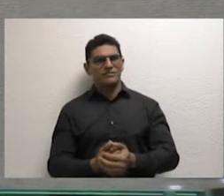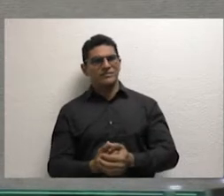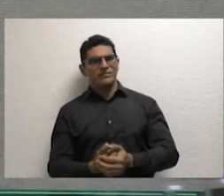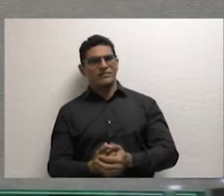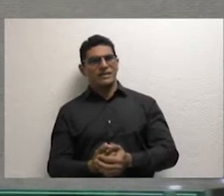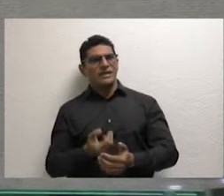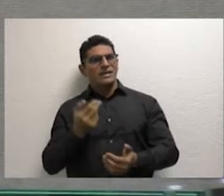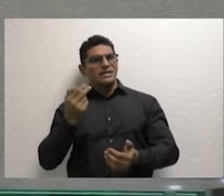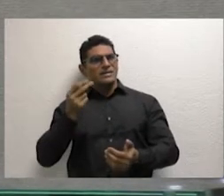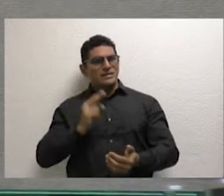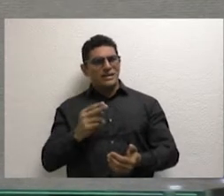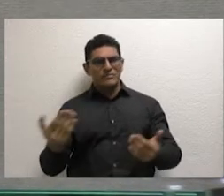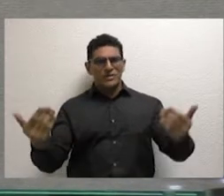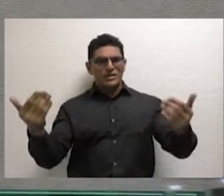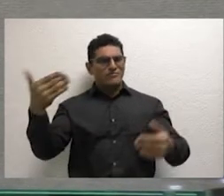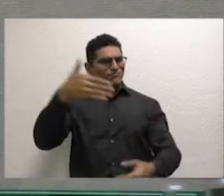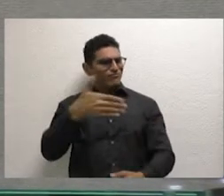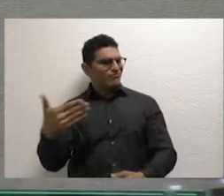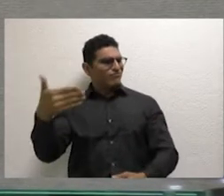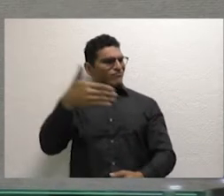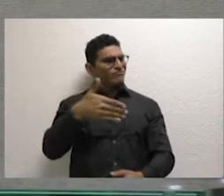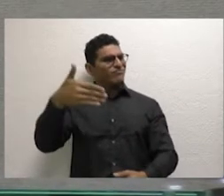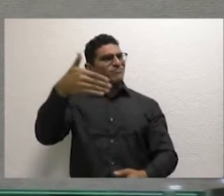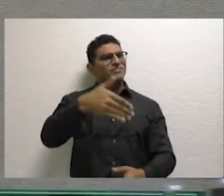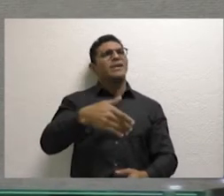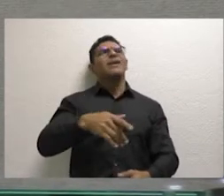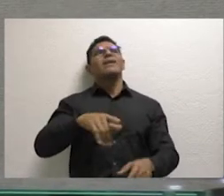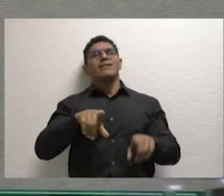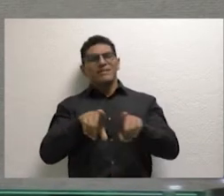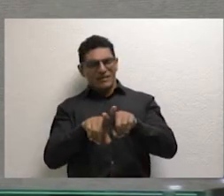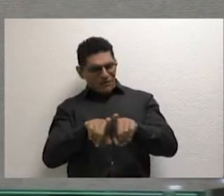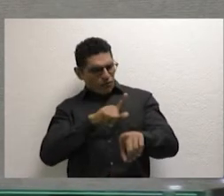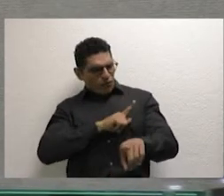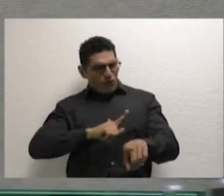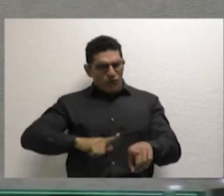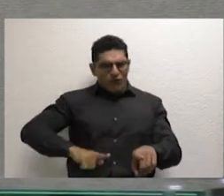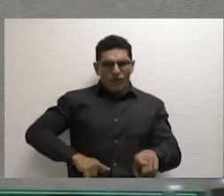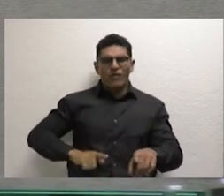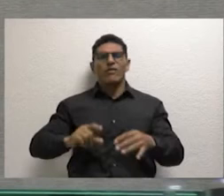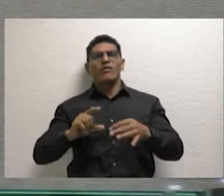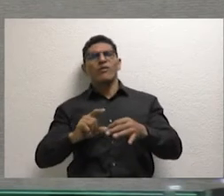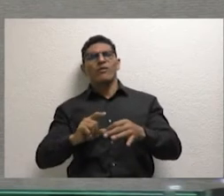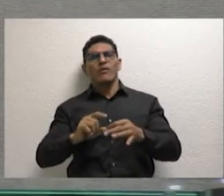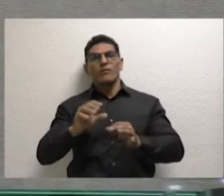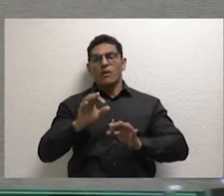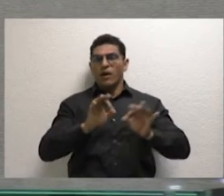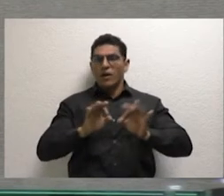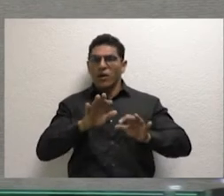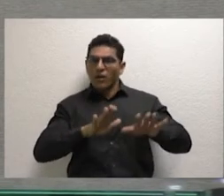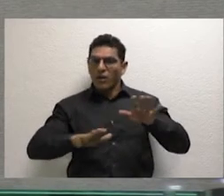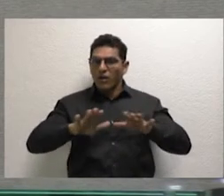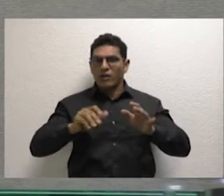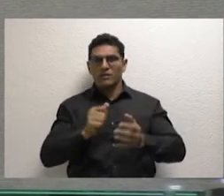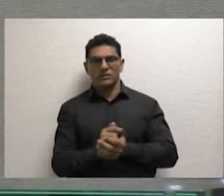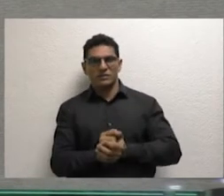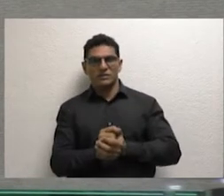nós acreditamos que virá uma mensagem governamental fruto de um acordo eu acho que é normal do movimento